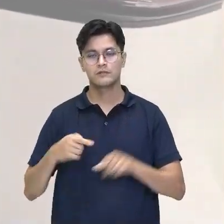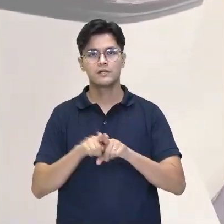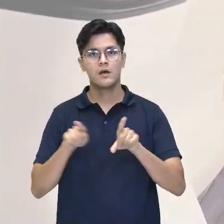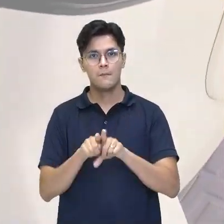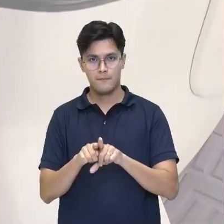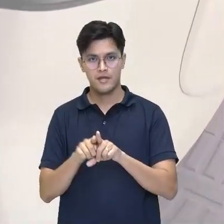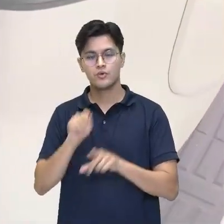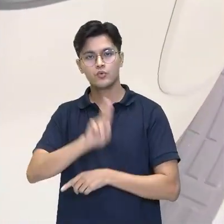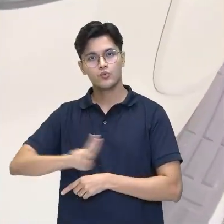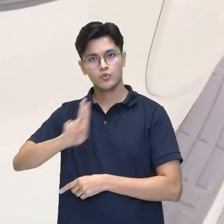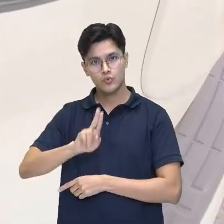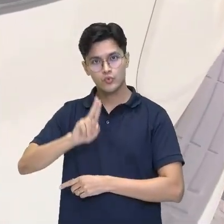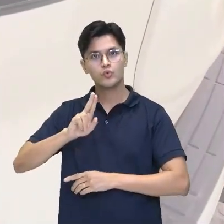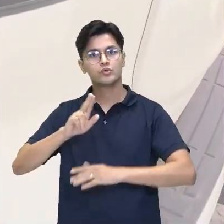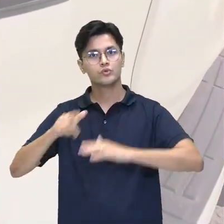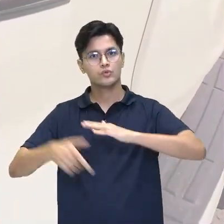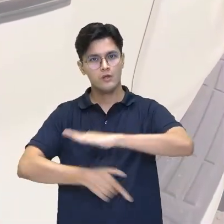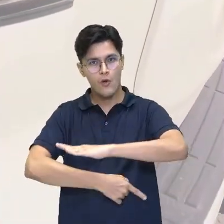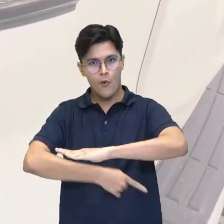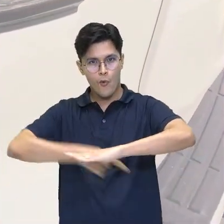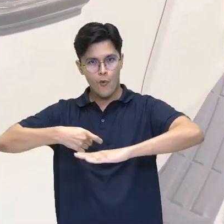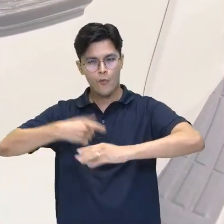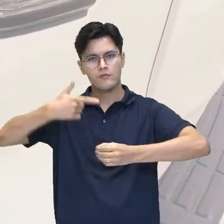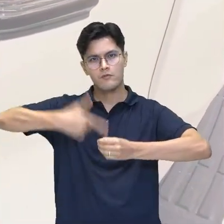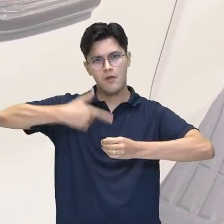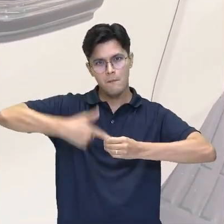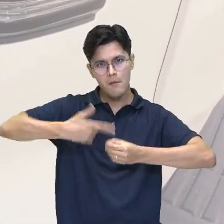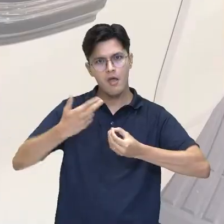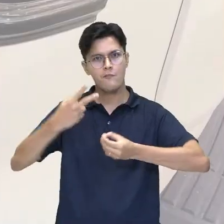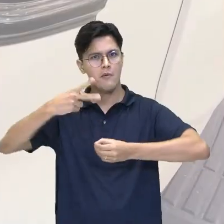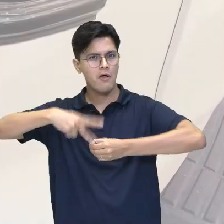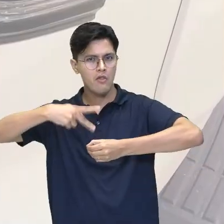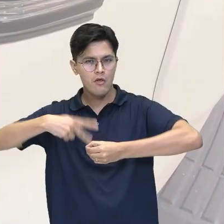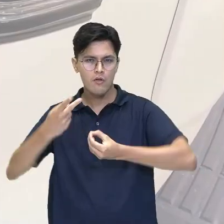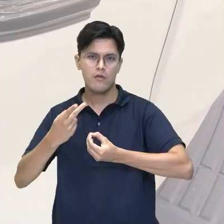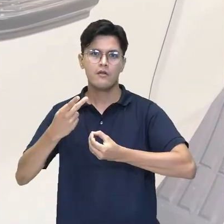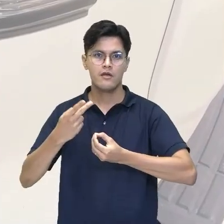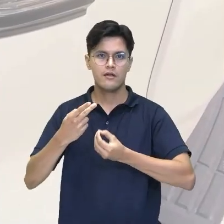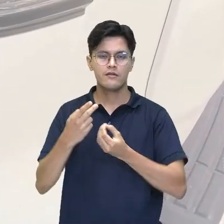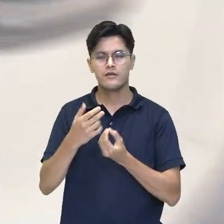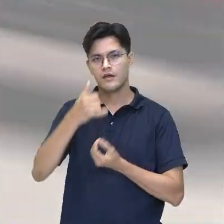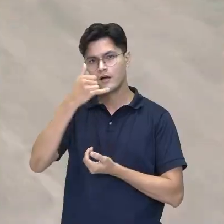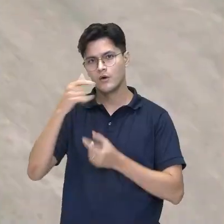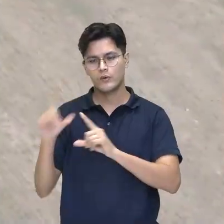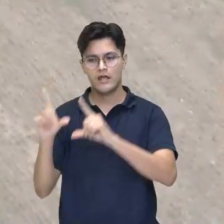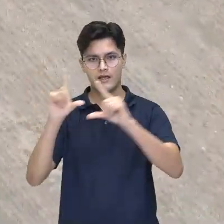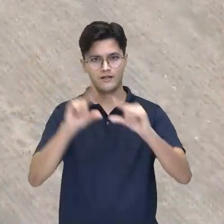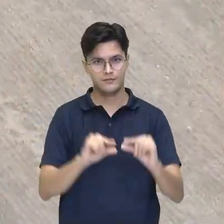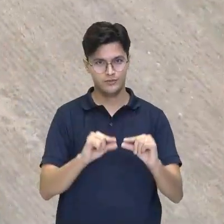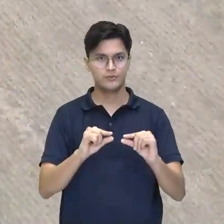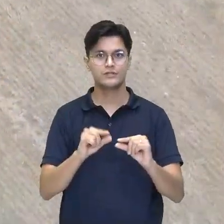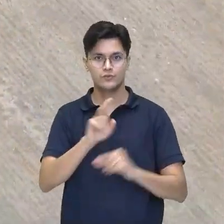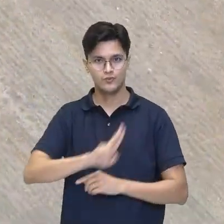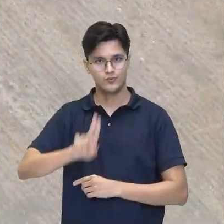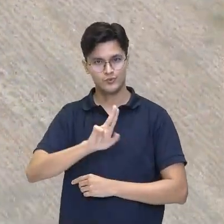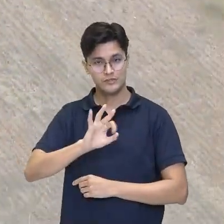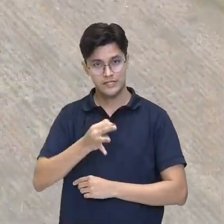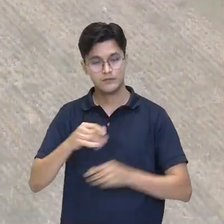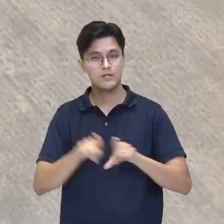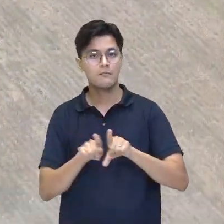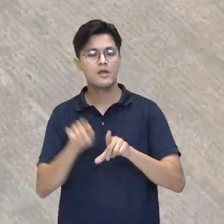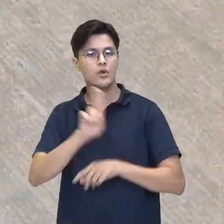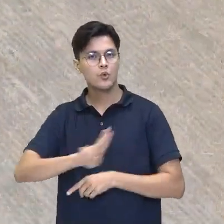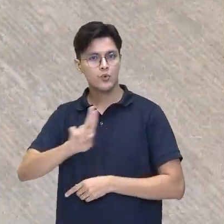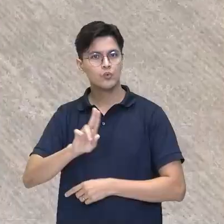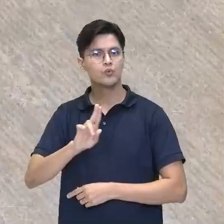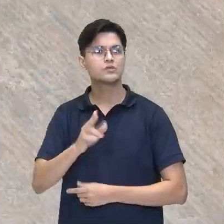de combustíveis fósseis, gasolina, diesel, substituindo-os por biocombustíveis. Utilização de técnicas agrícolas